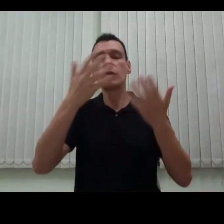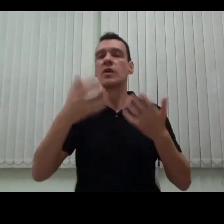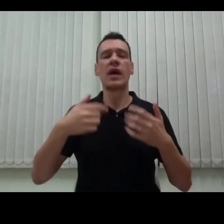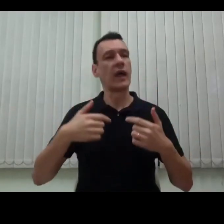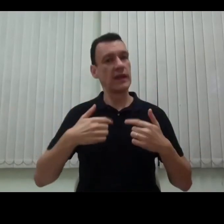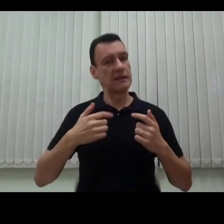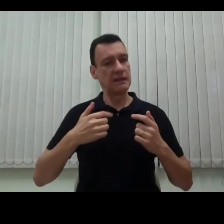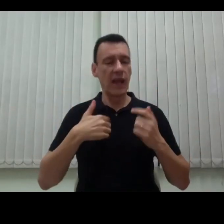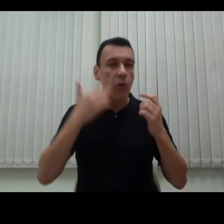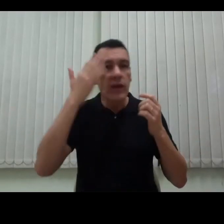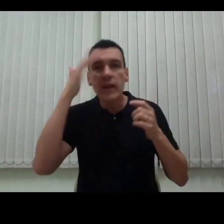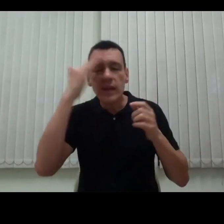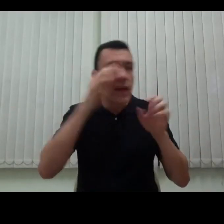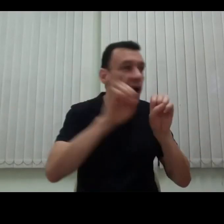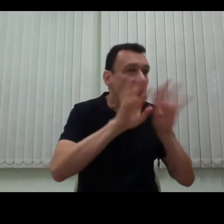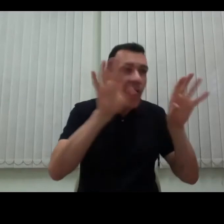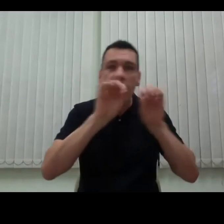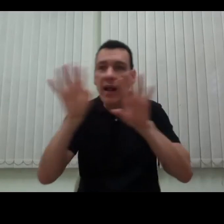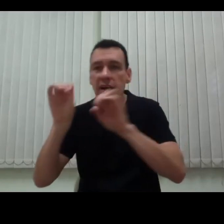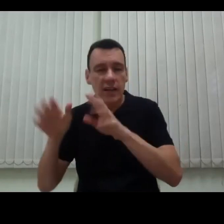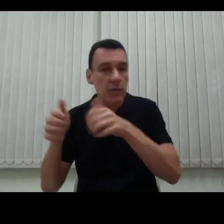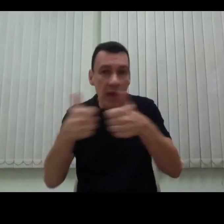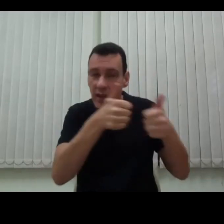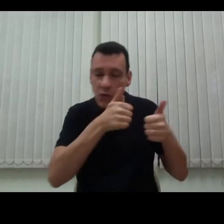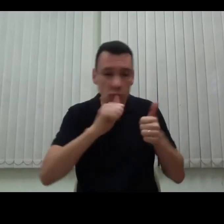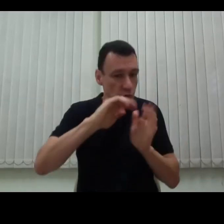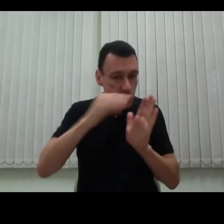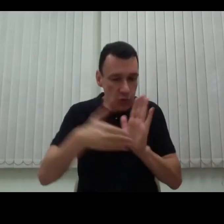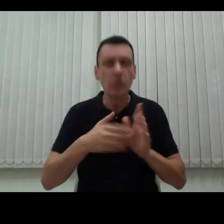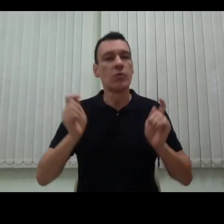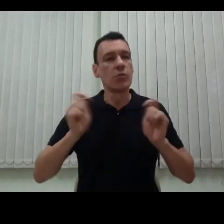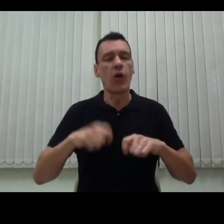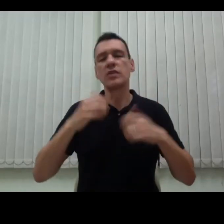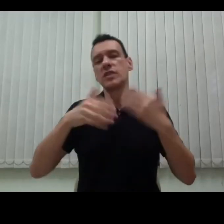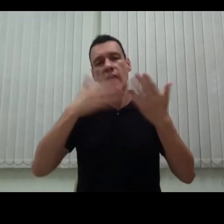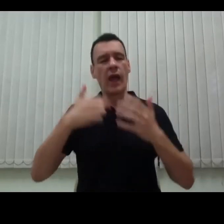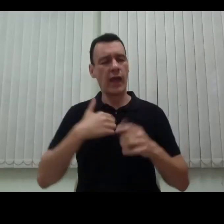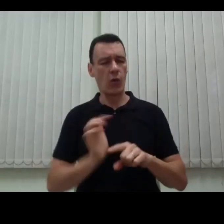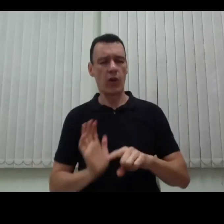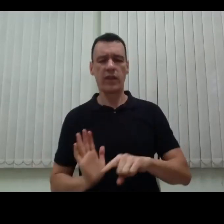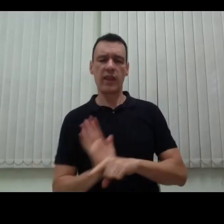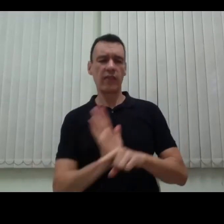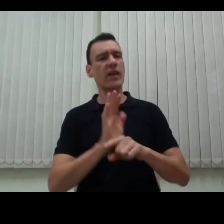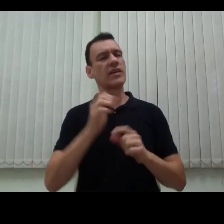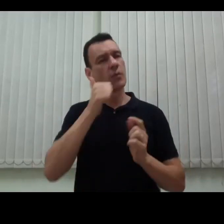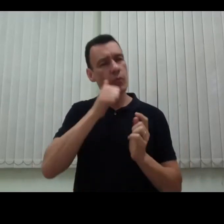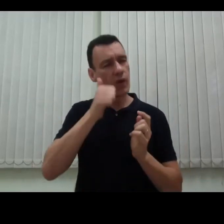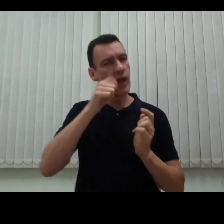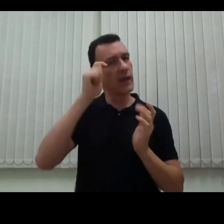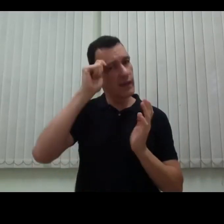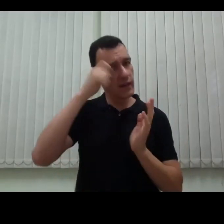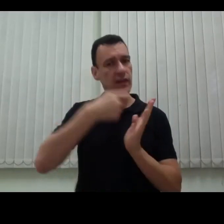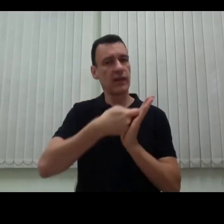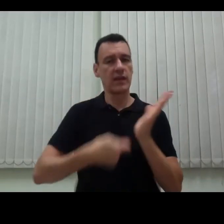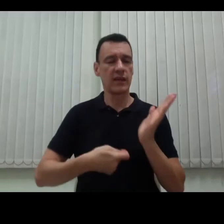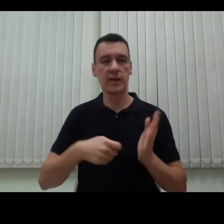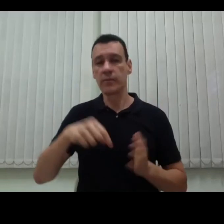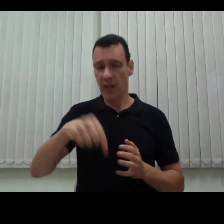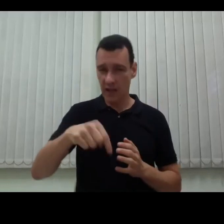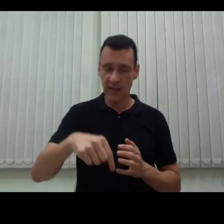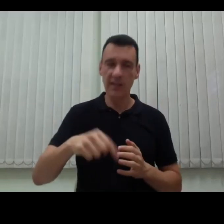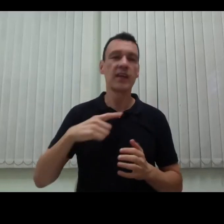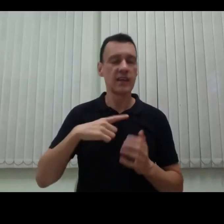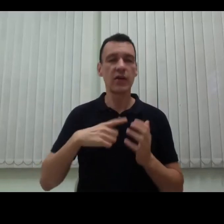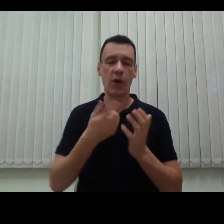negras, defende a coleção. Aqui na Biblioteca Pública Benedito Leite, nós temos uma coleção de autores